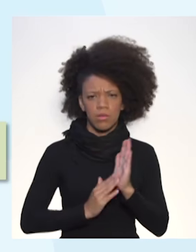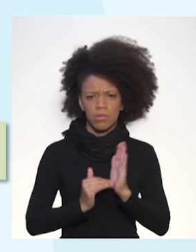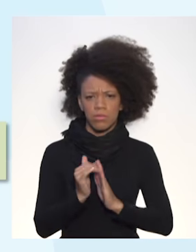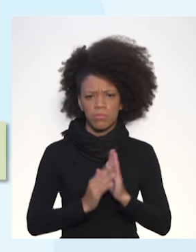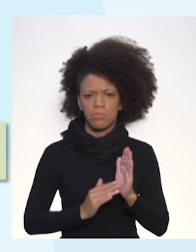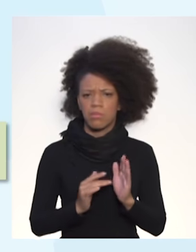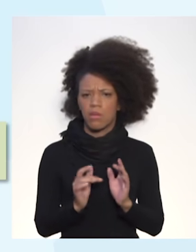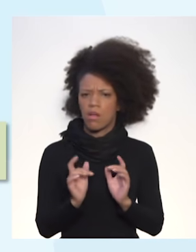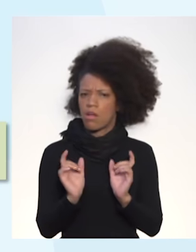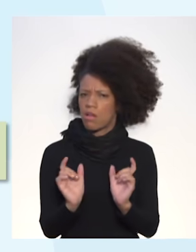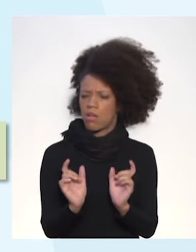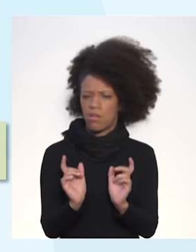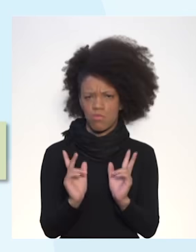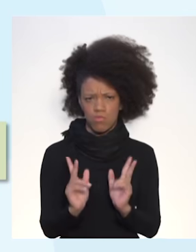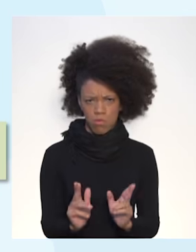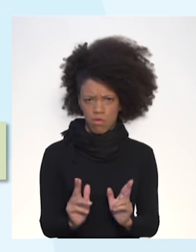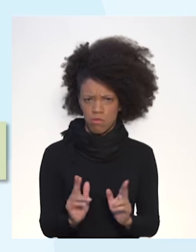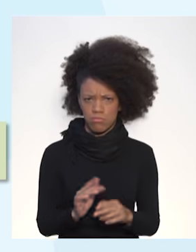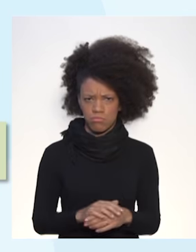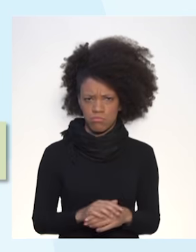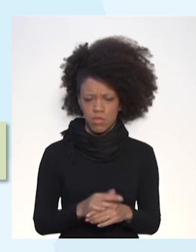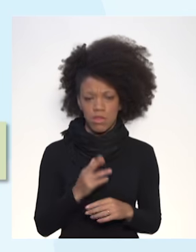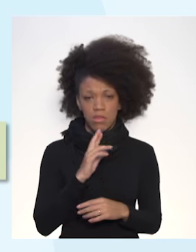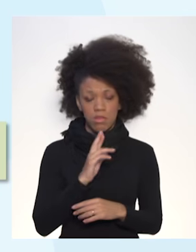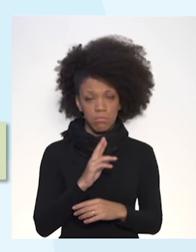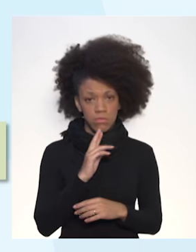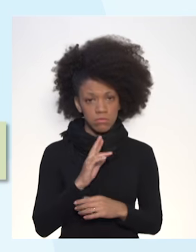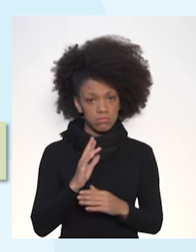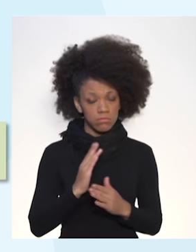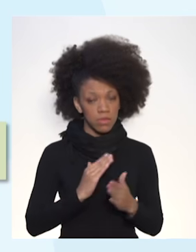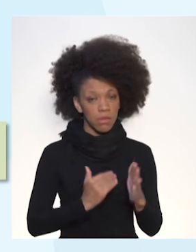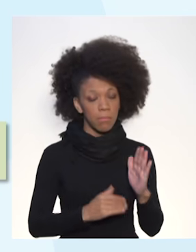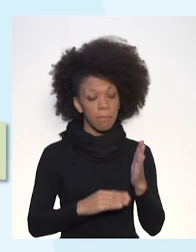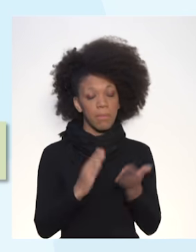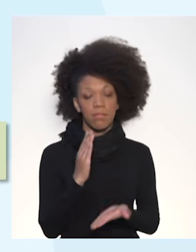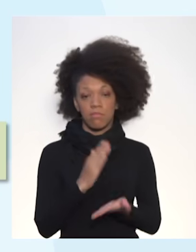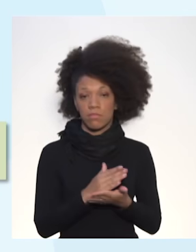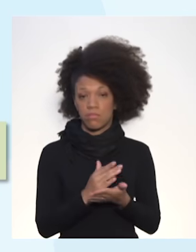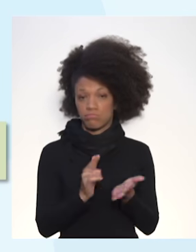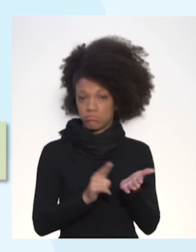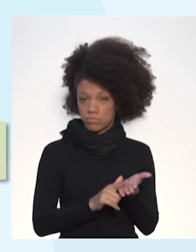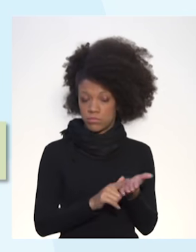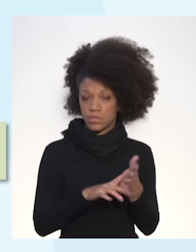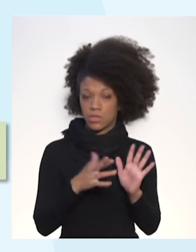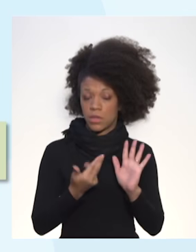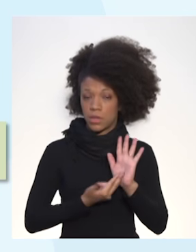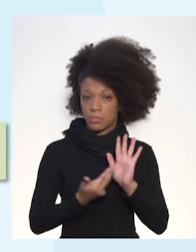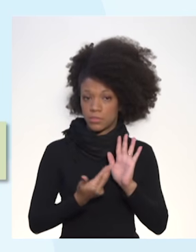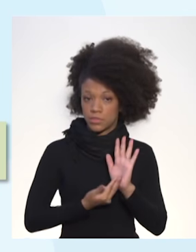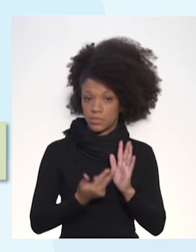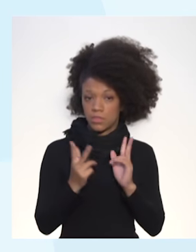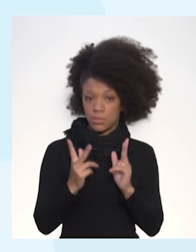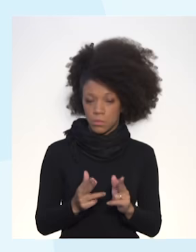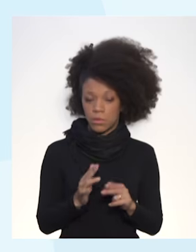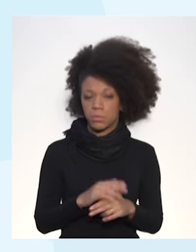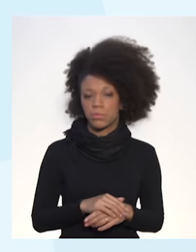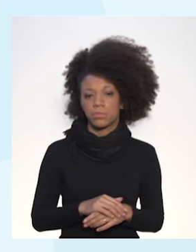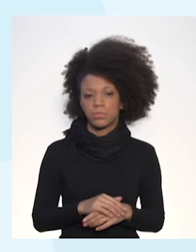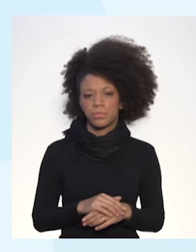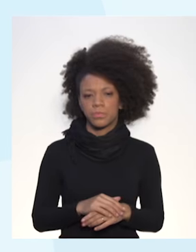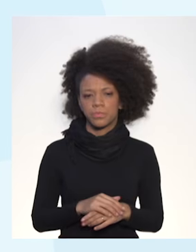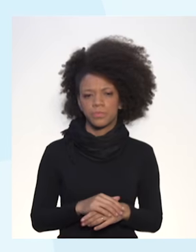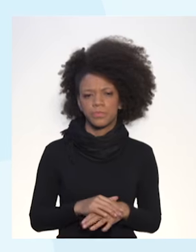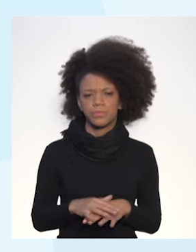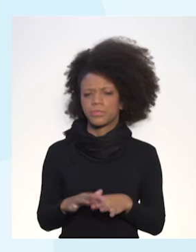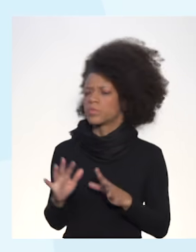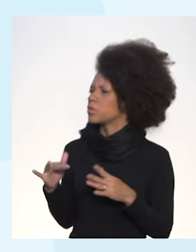tamanho, viu, Osmar? Ah, é? Corresponde à metade da folha, né? Boa. Então, em todas elas, a representação é igual a meio, né? Olha,